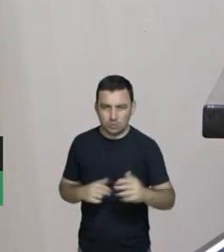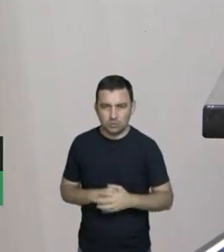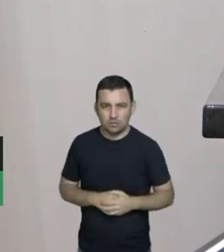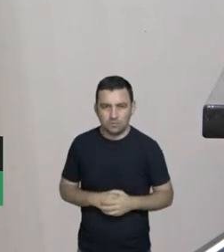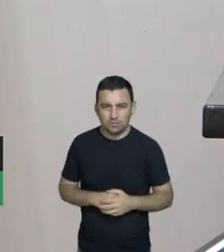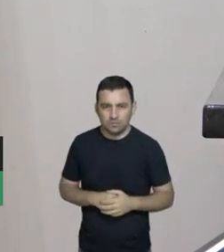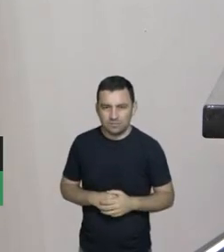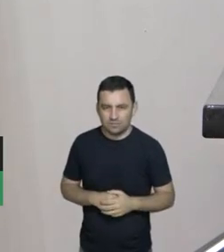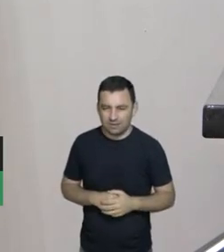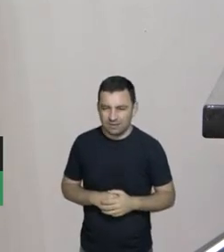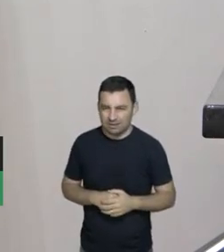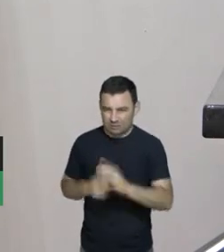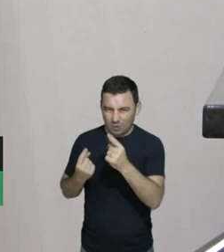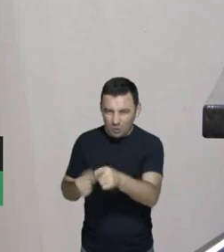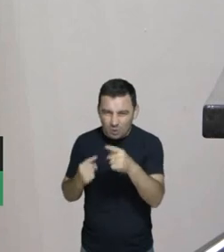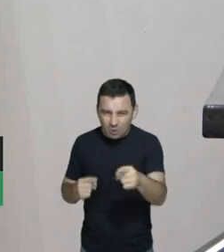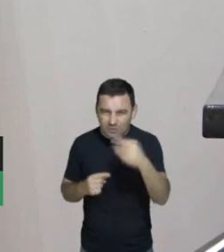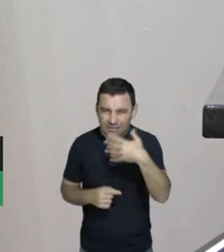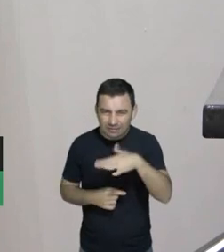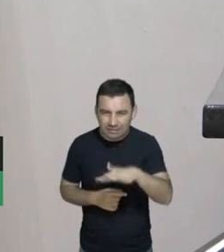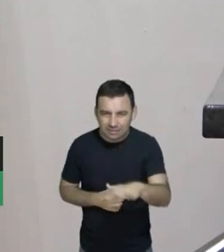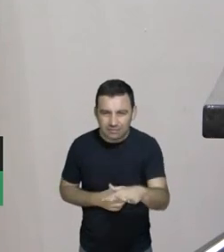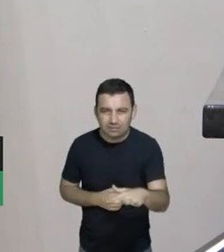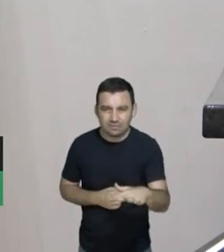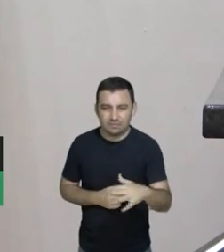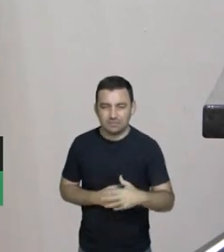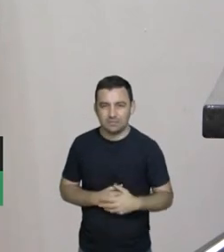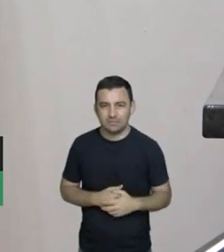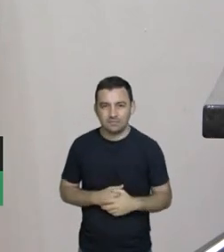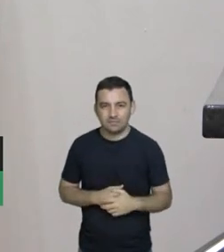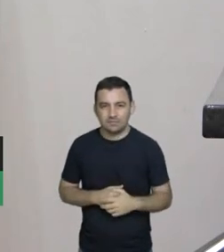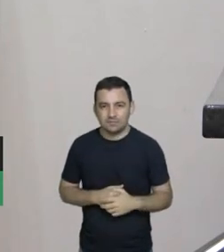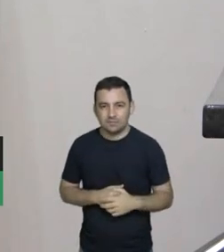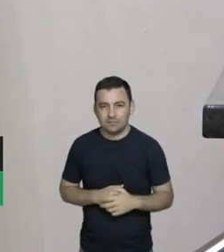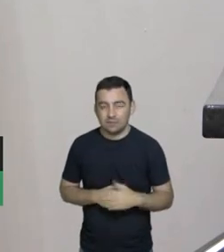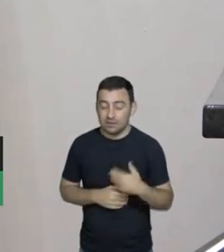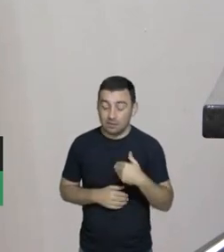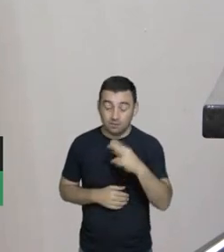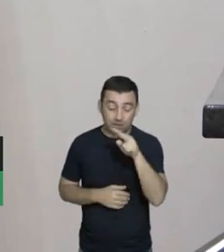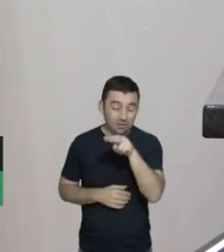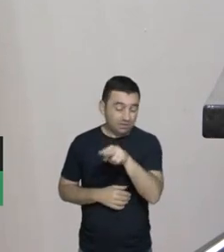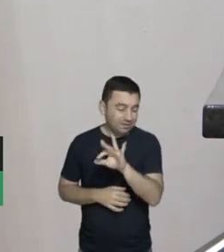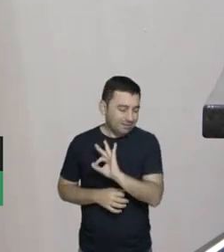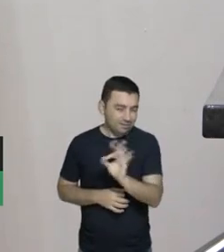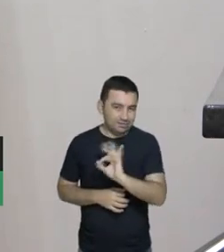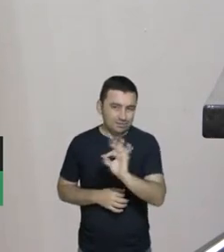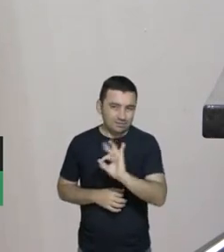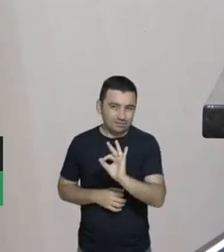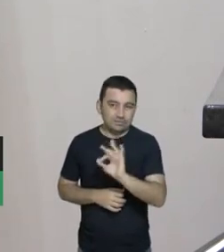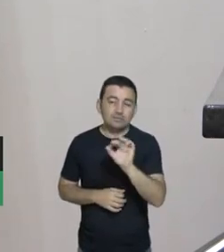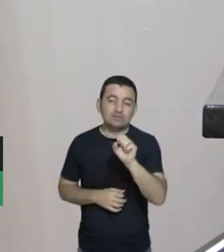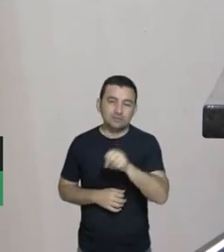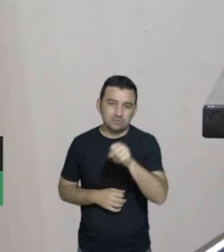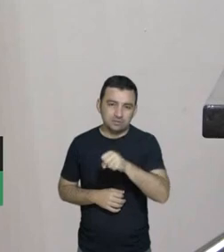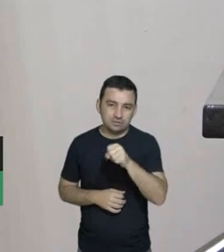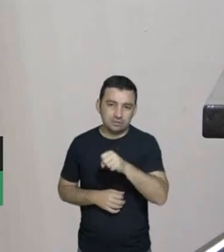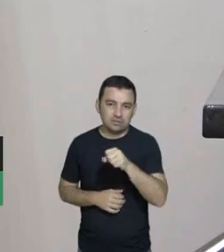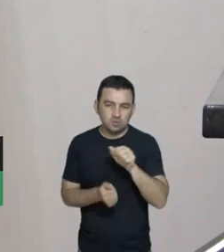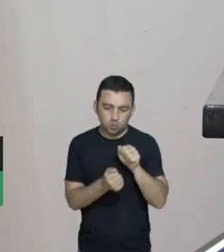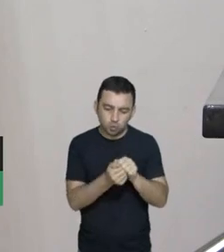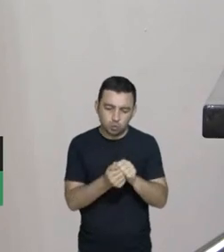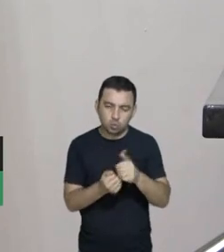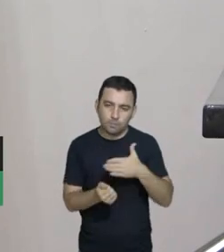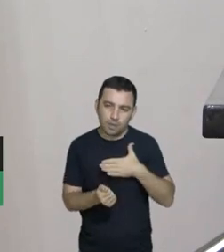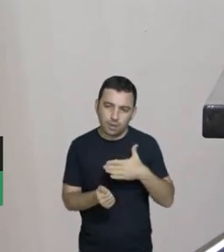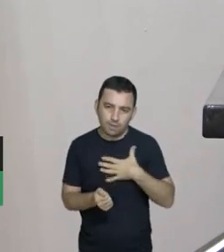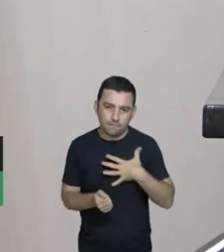e massacrar crianças. Eu preferi não olhar as imagens, mas em sim, ficar com a minha criança, com o meu